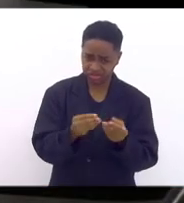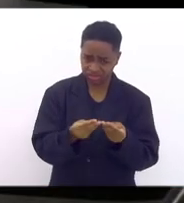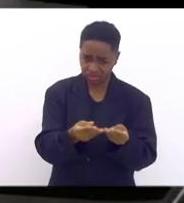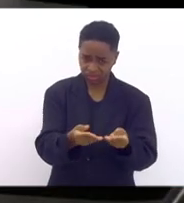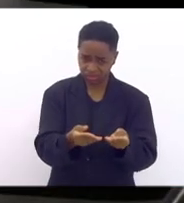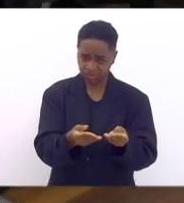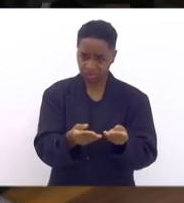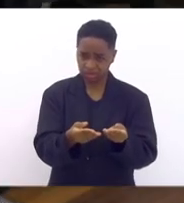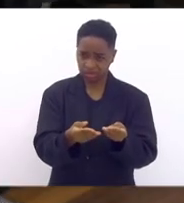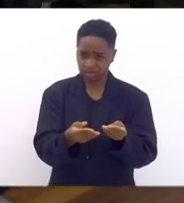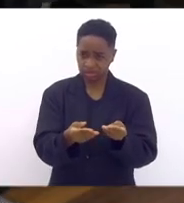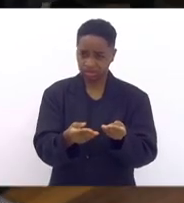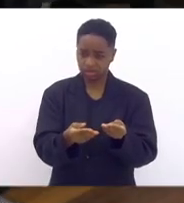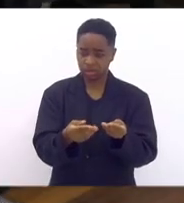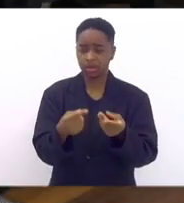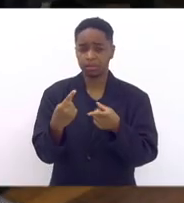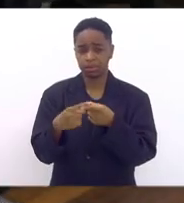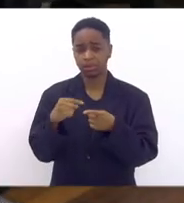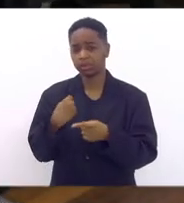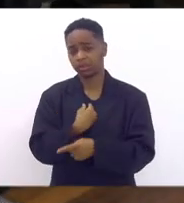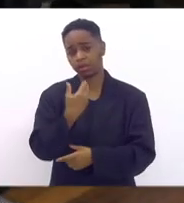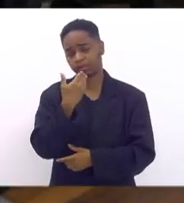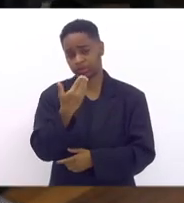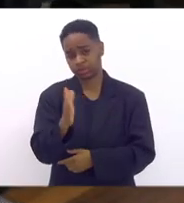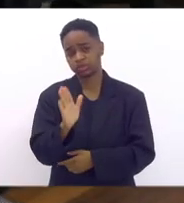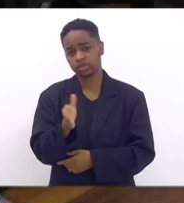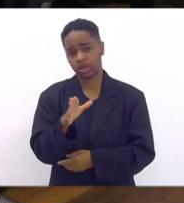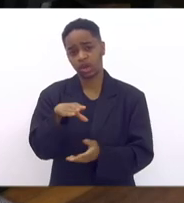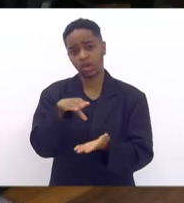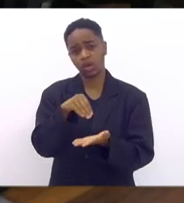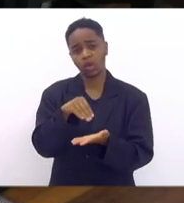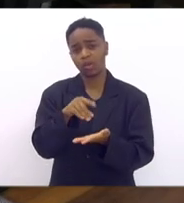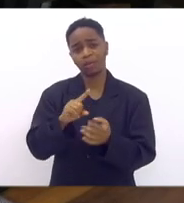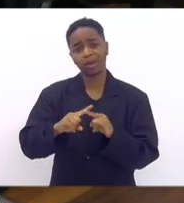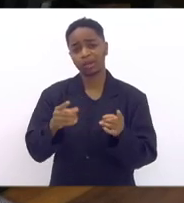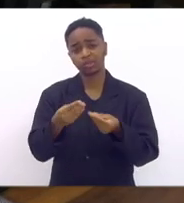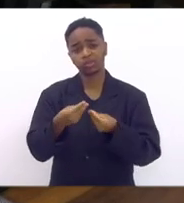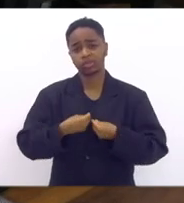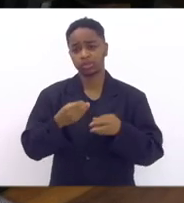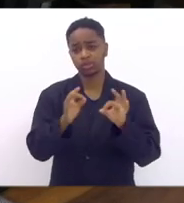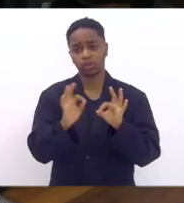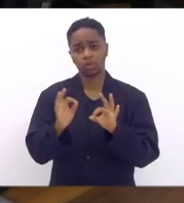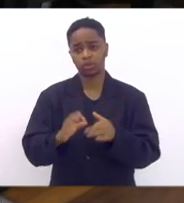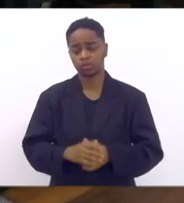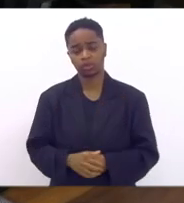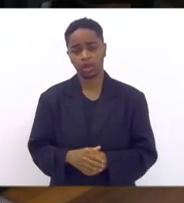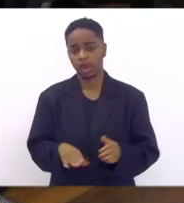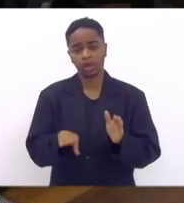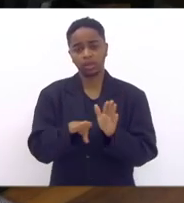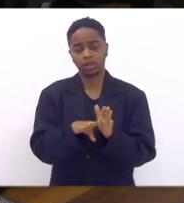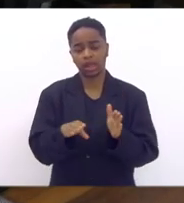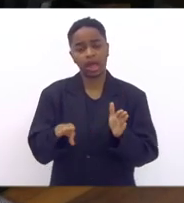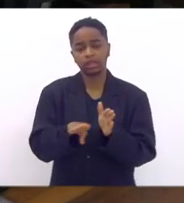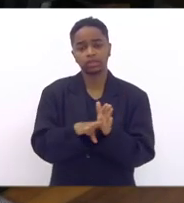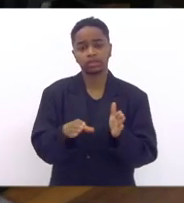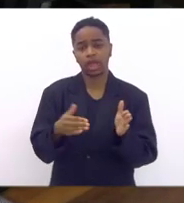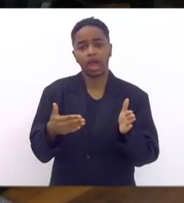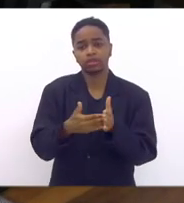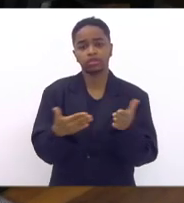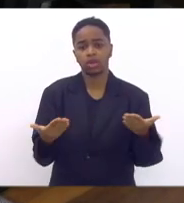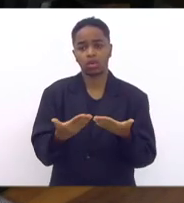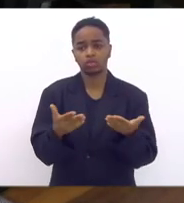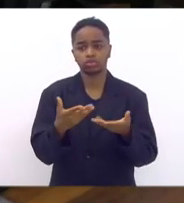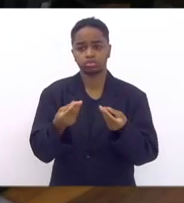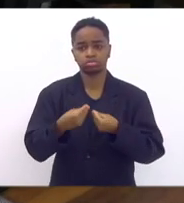processo o valor nós já solicitamos pela CPI a cópia dessa multa não chega não chegou assim até não chega até hoje a cópia da multa você tem naquela